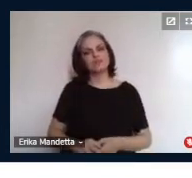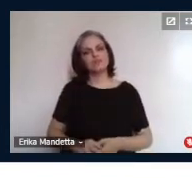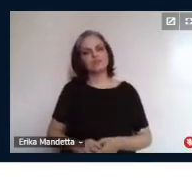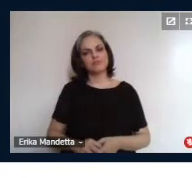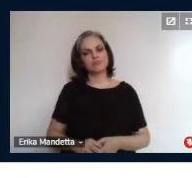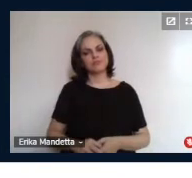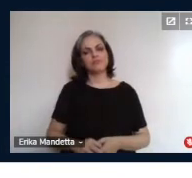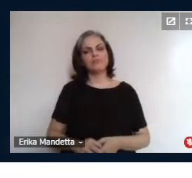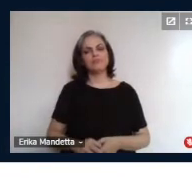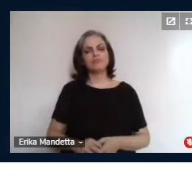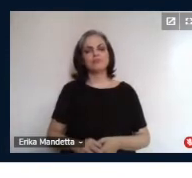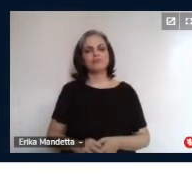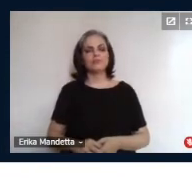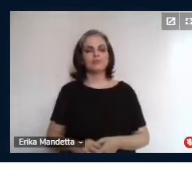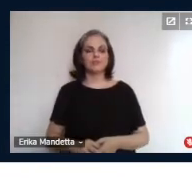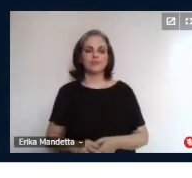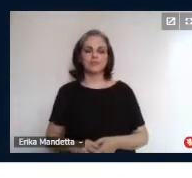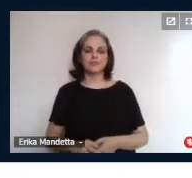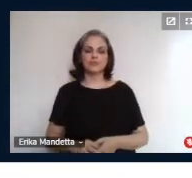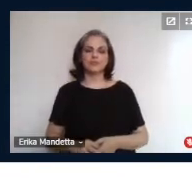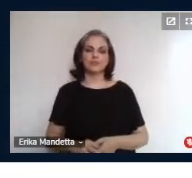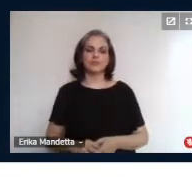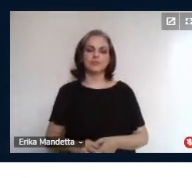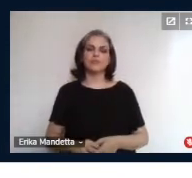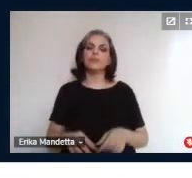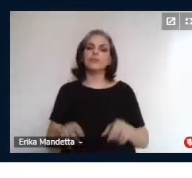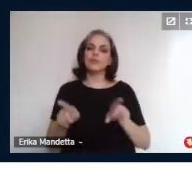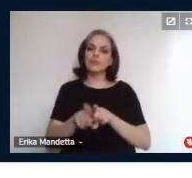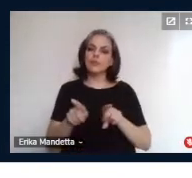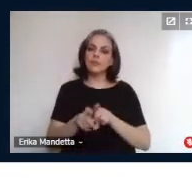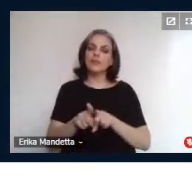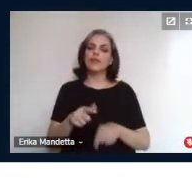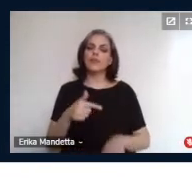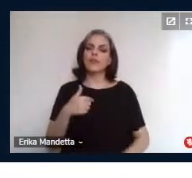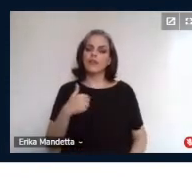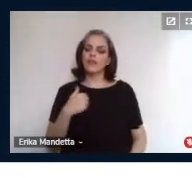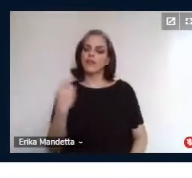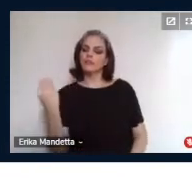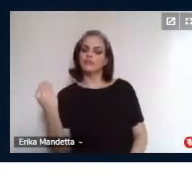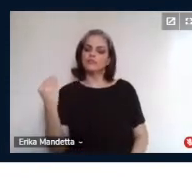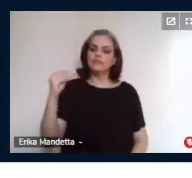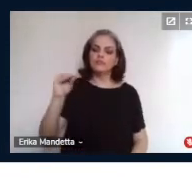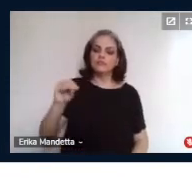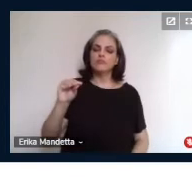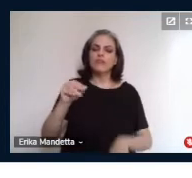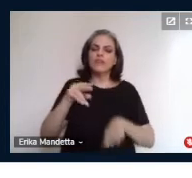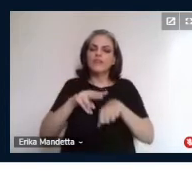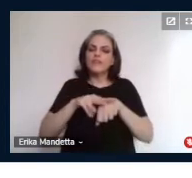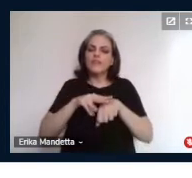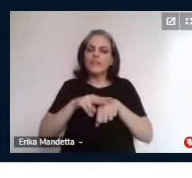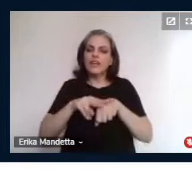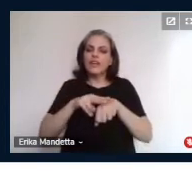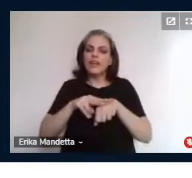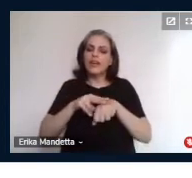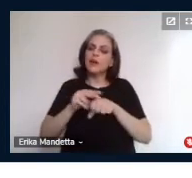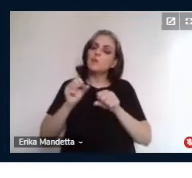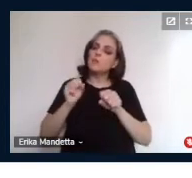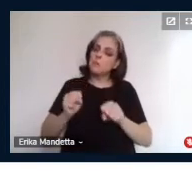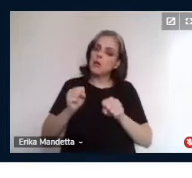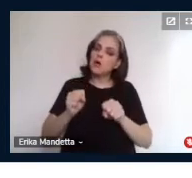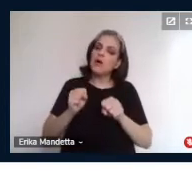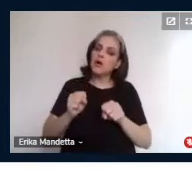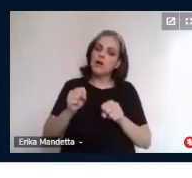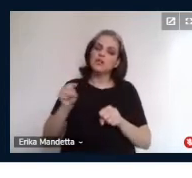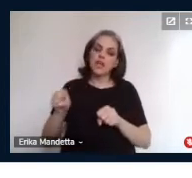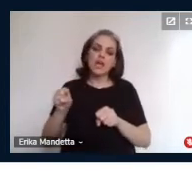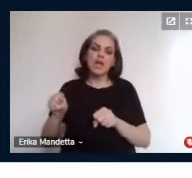desses contextos e eu coloquei também em verde algumas possibilidades de tradução, apesar